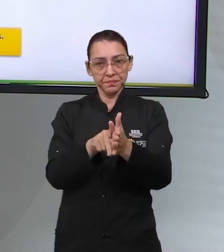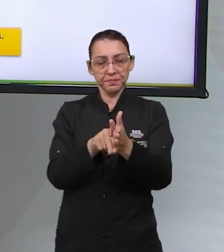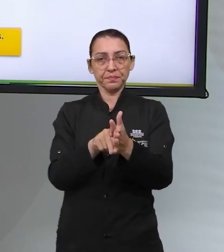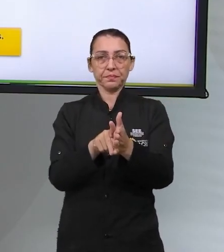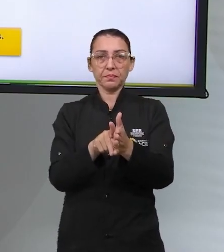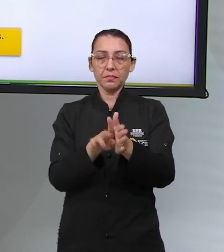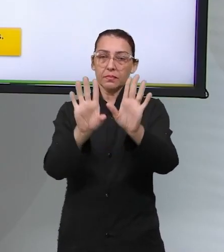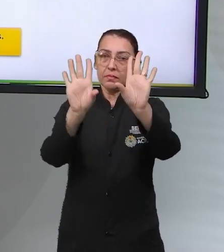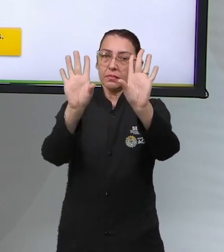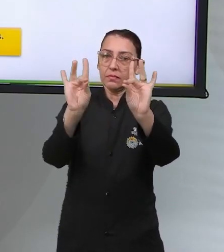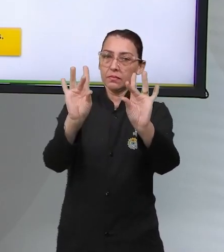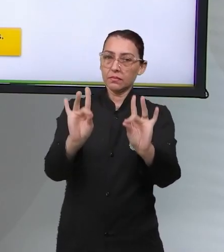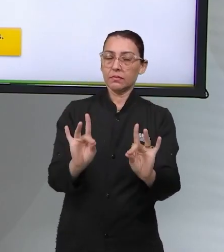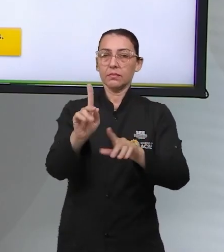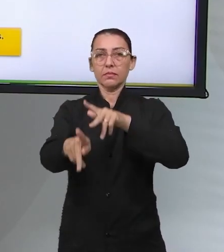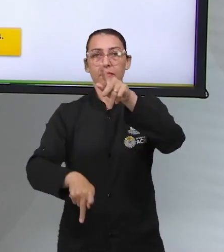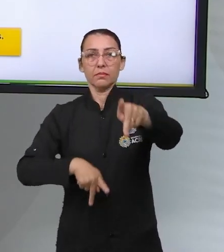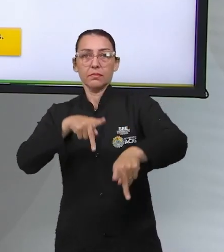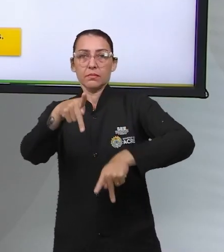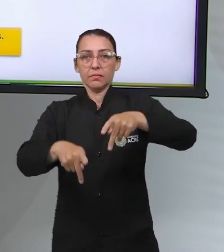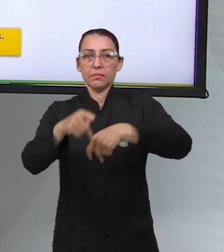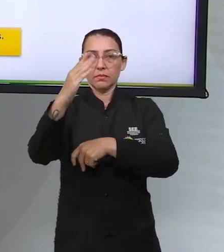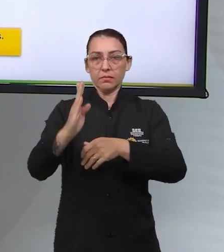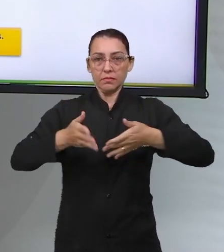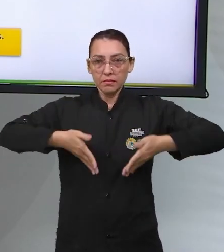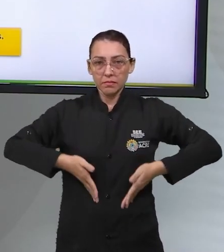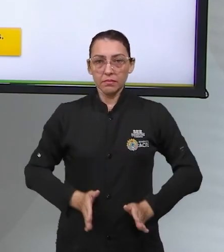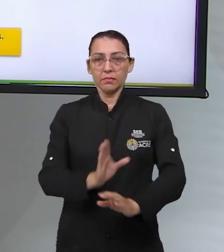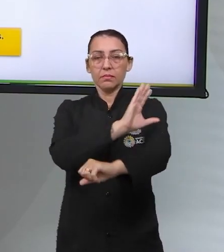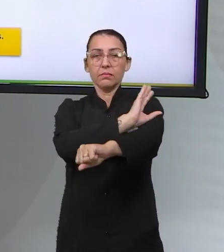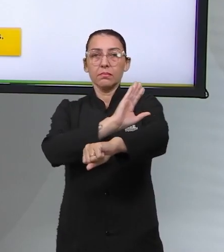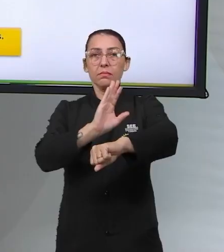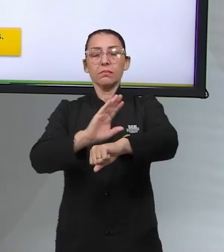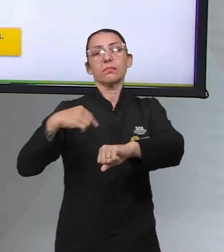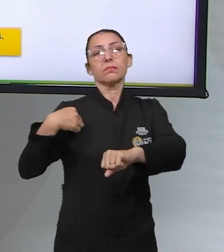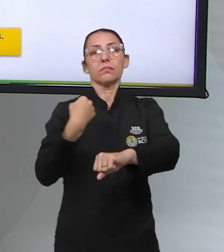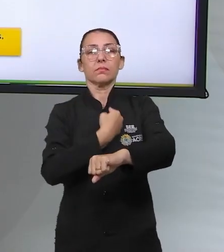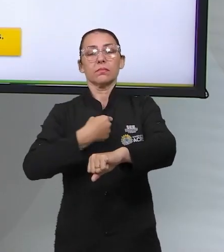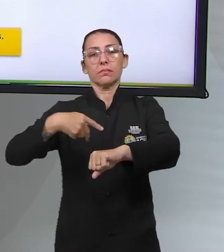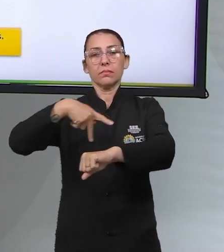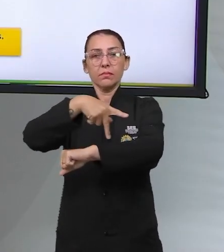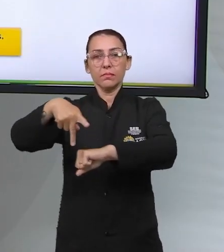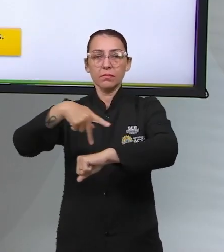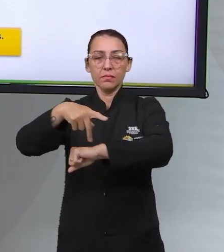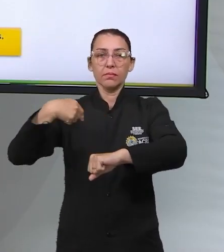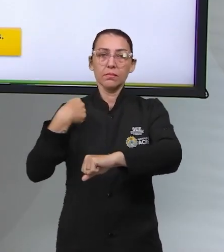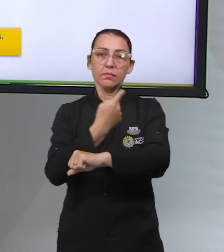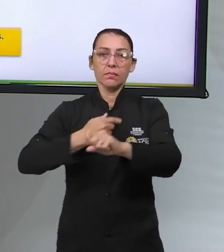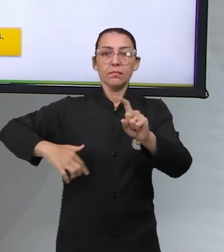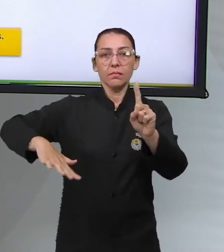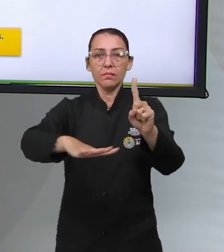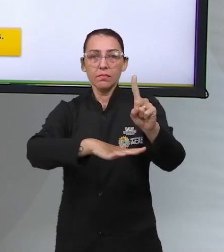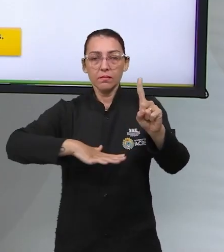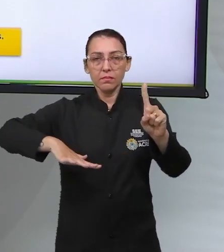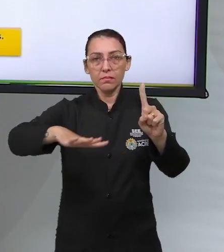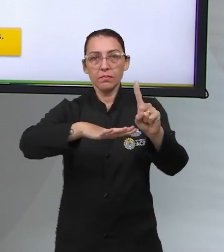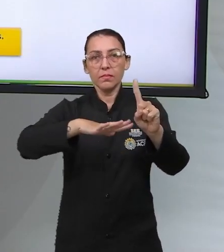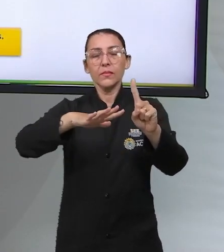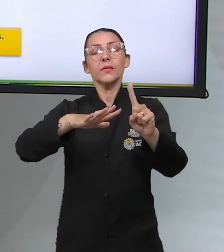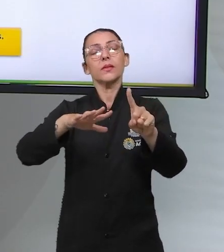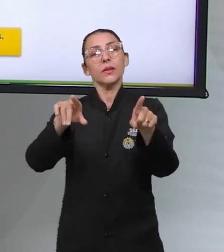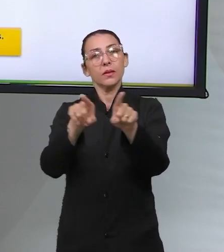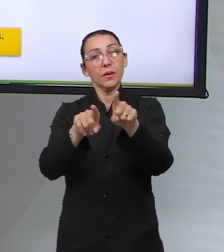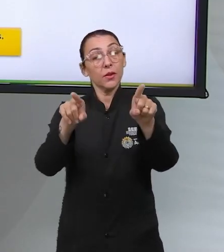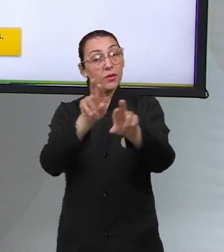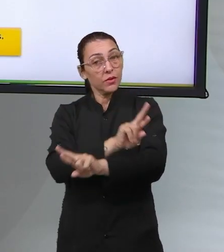que definem a população brasileira, a cultura do nosso país, a nossa sociedade,